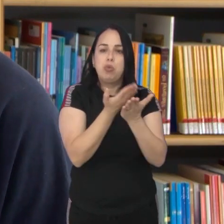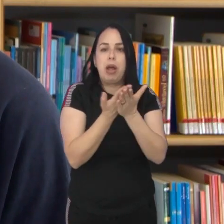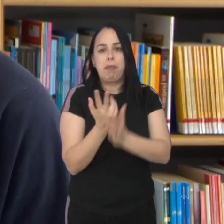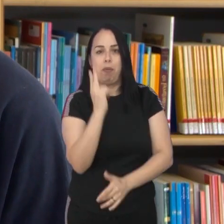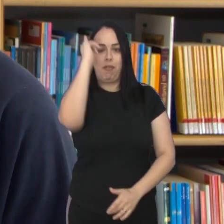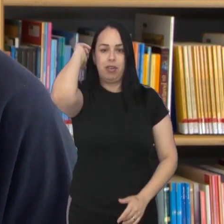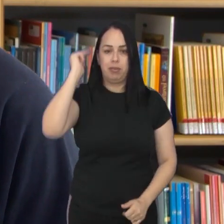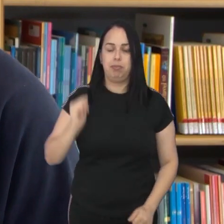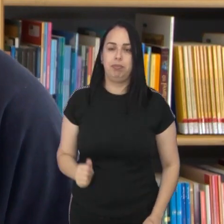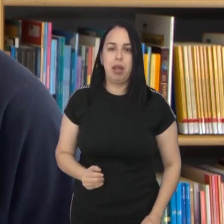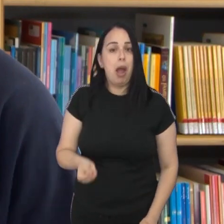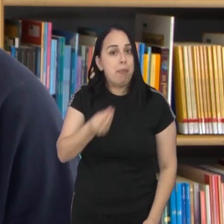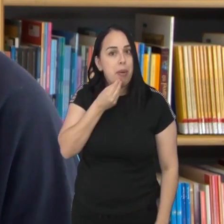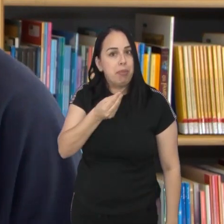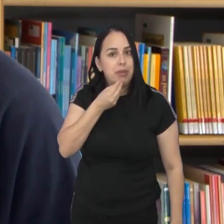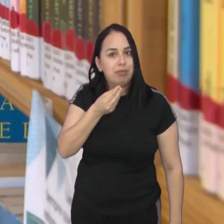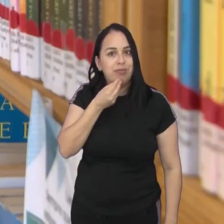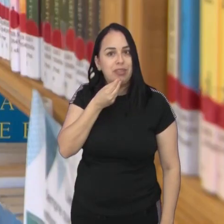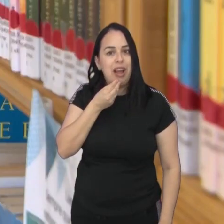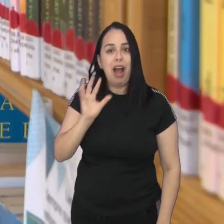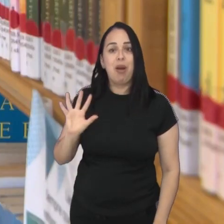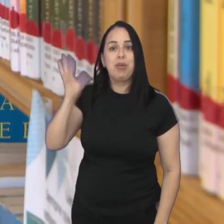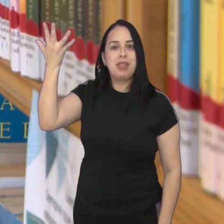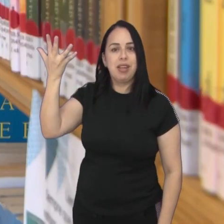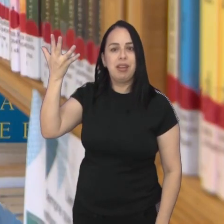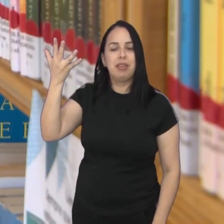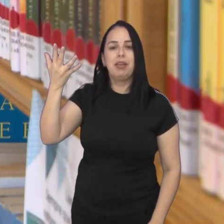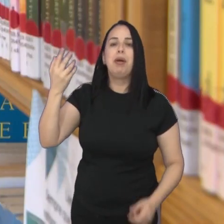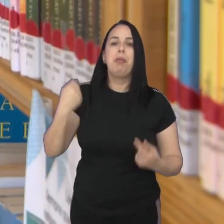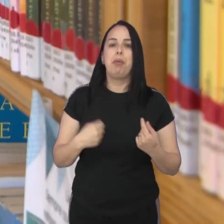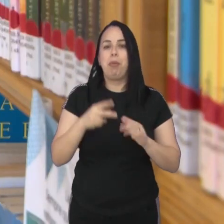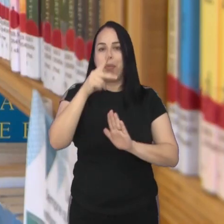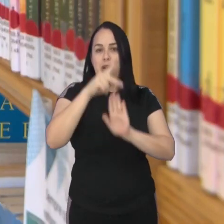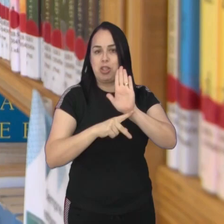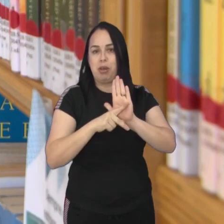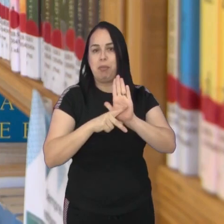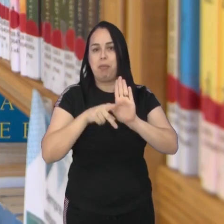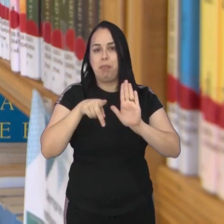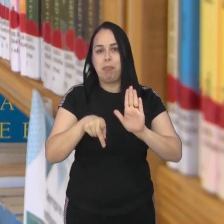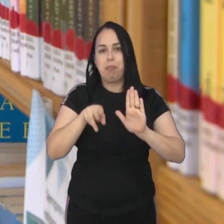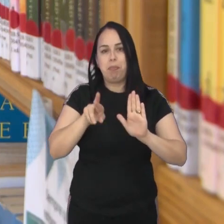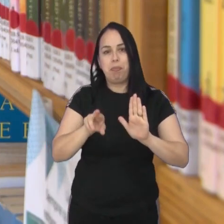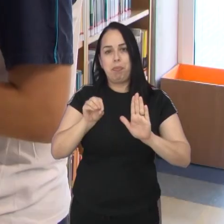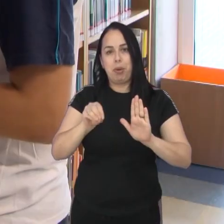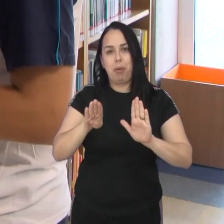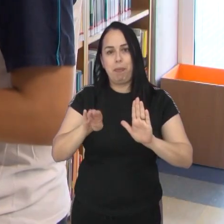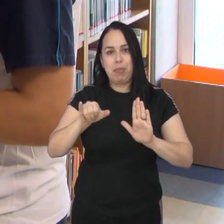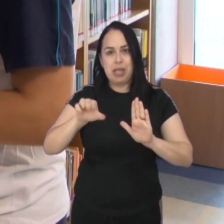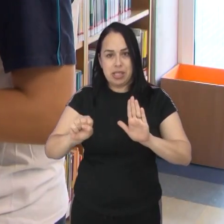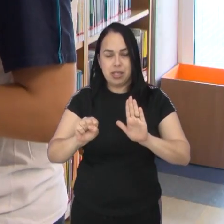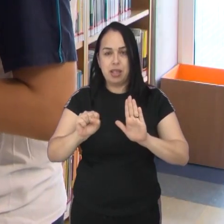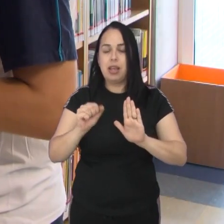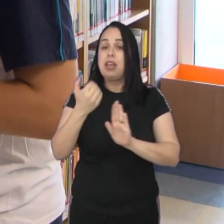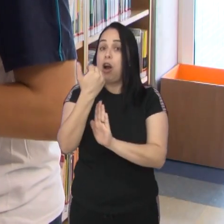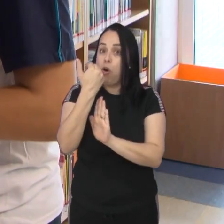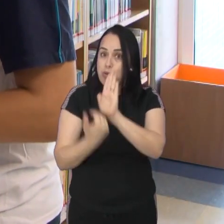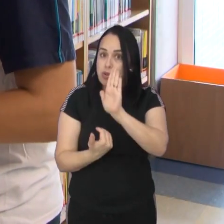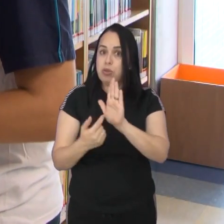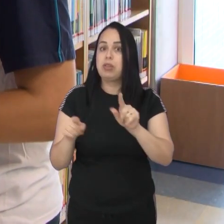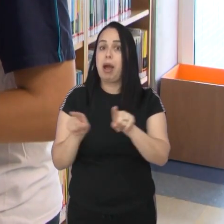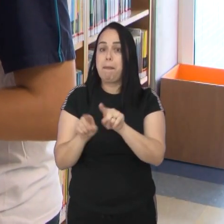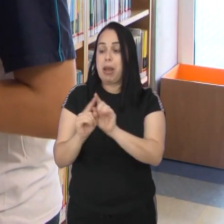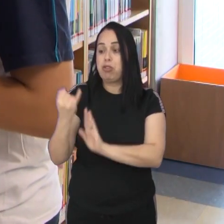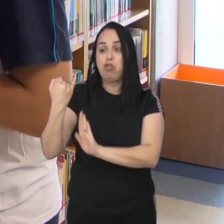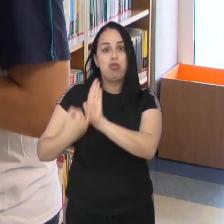no vestibular, nessa parte tudo assim. A oportunidade surgiu através do ProBis, o programa de bolsa de estudos